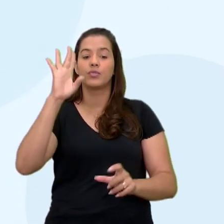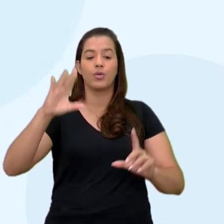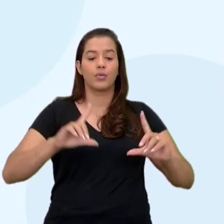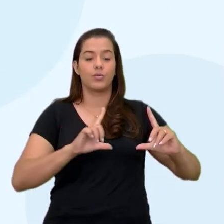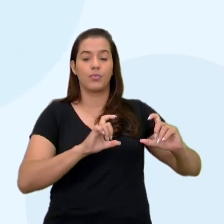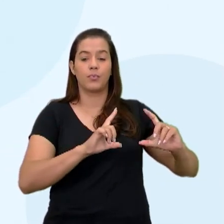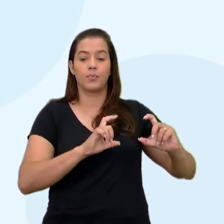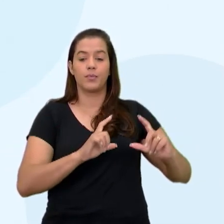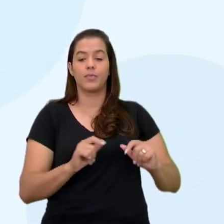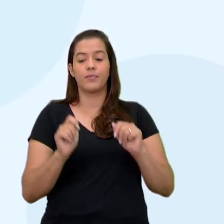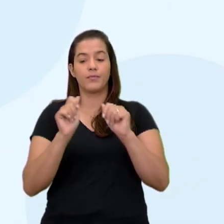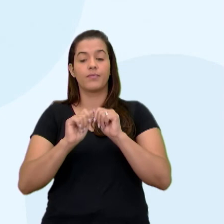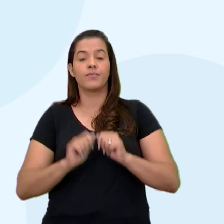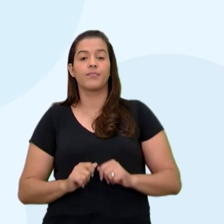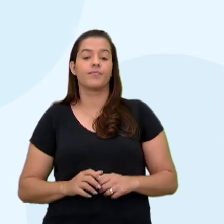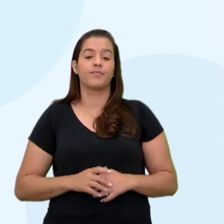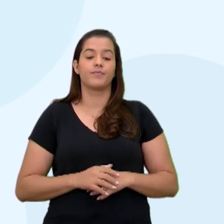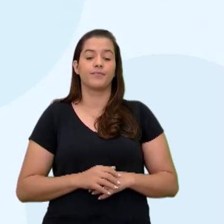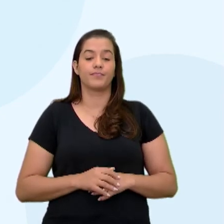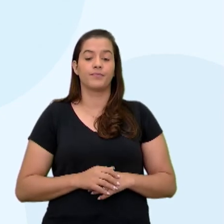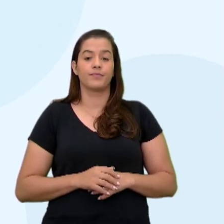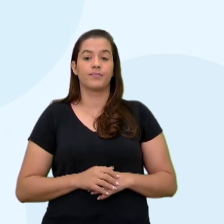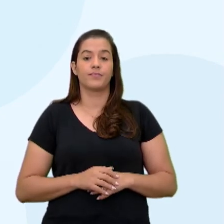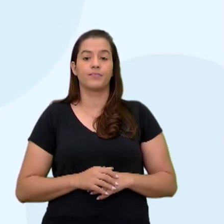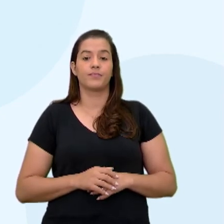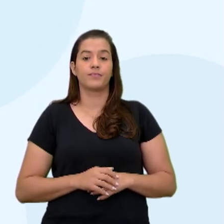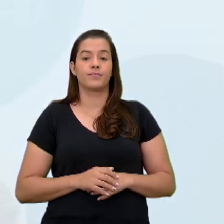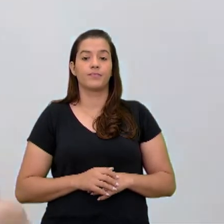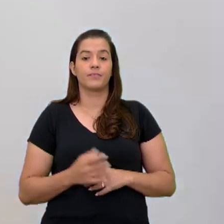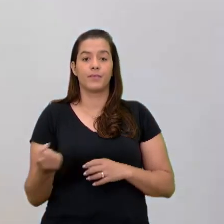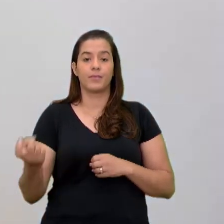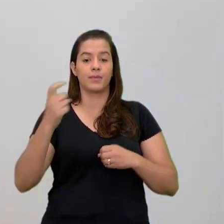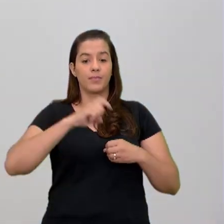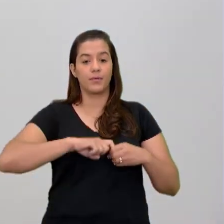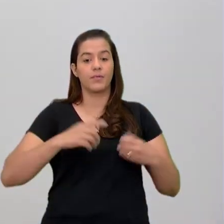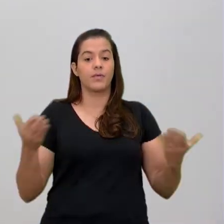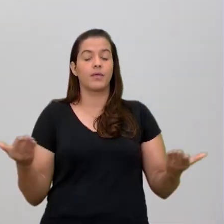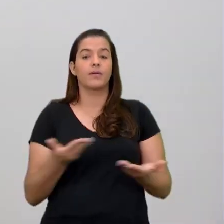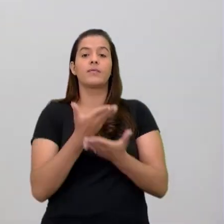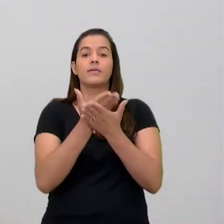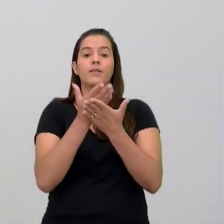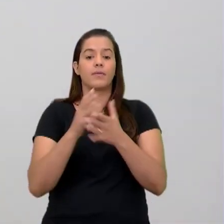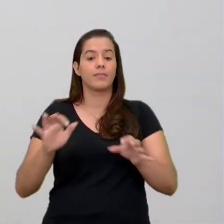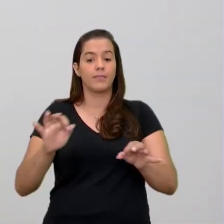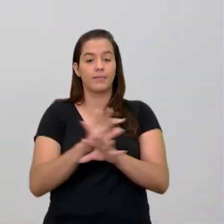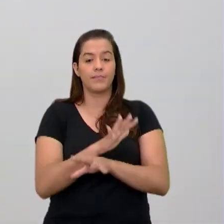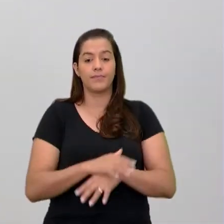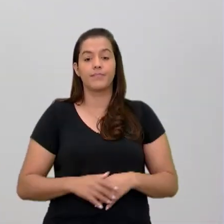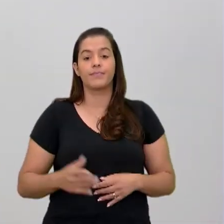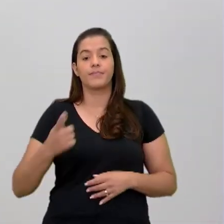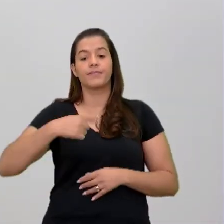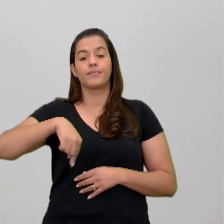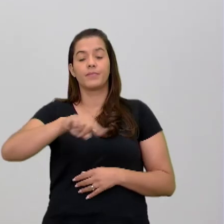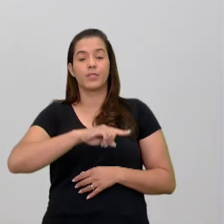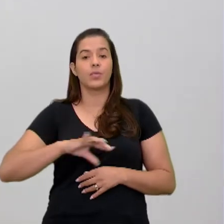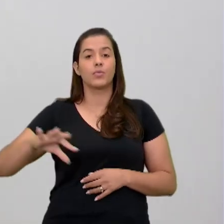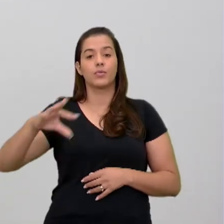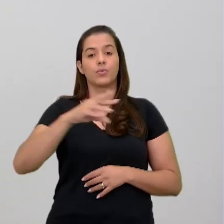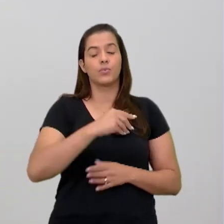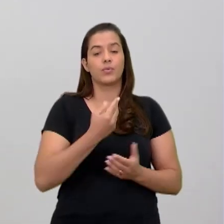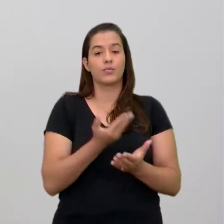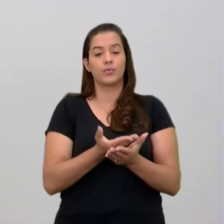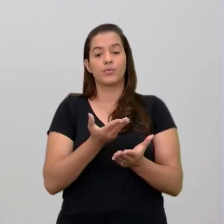fotografia feita de tópicos. Volta para mim que a gente está terminando. Gente, nessa pegada